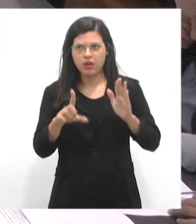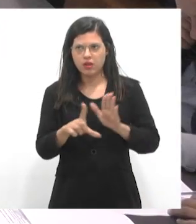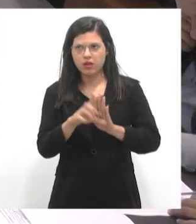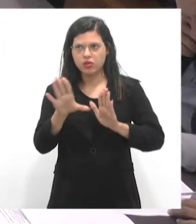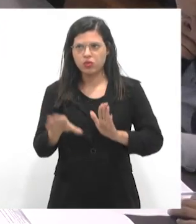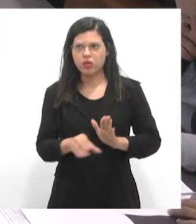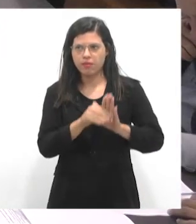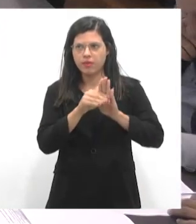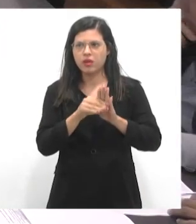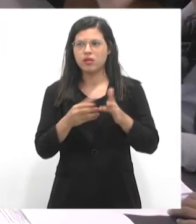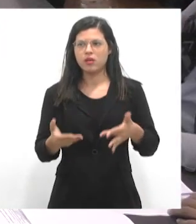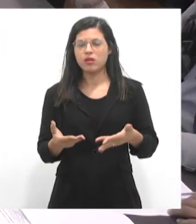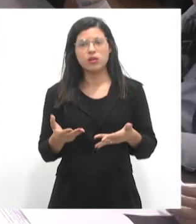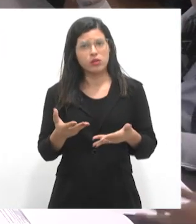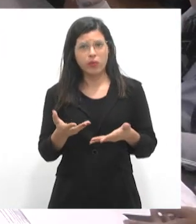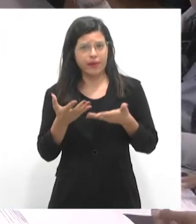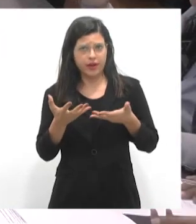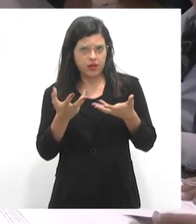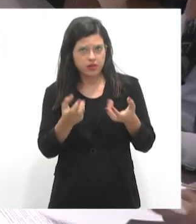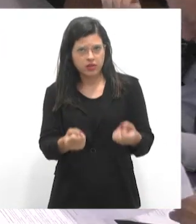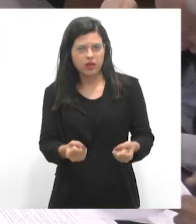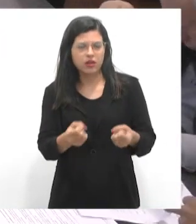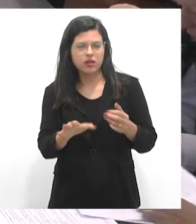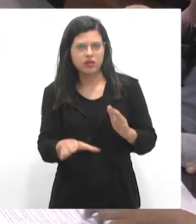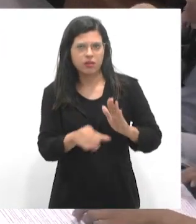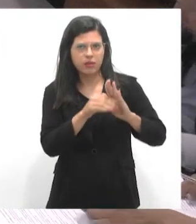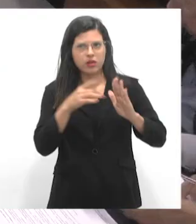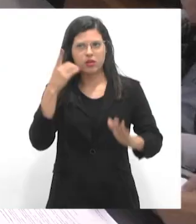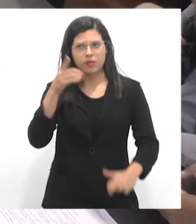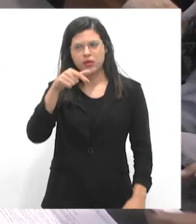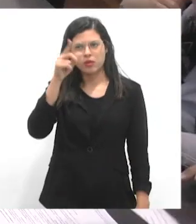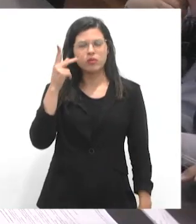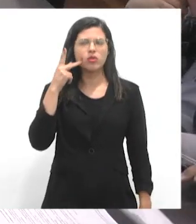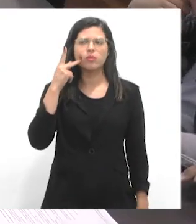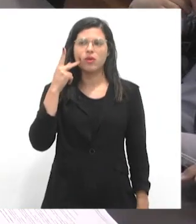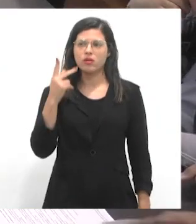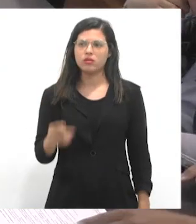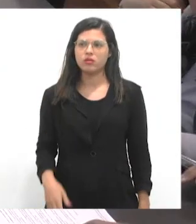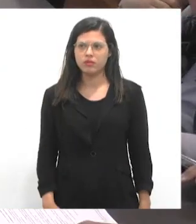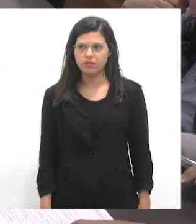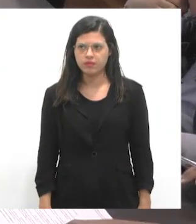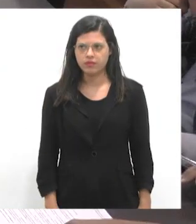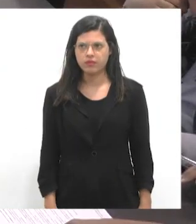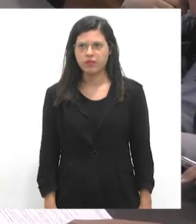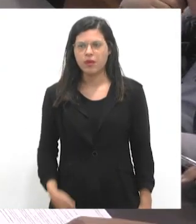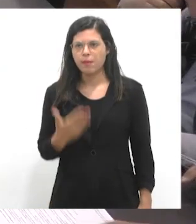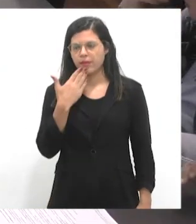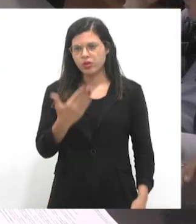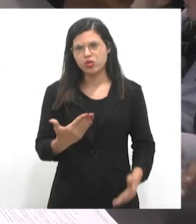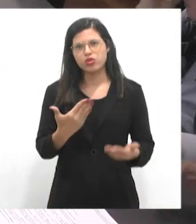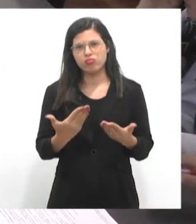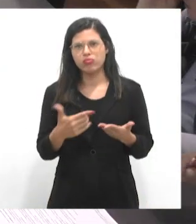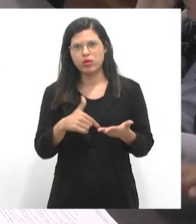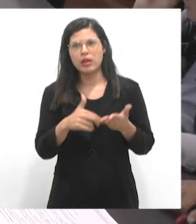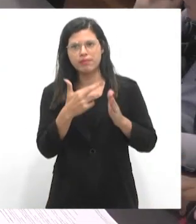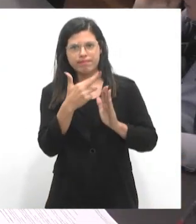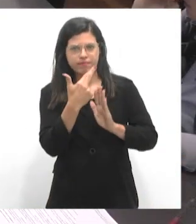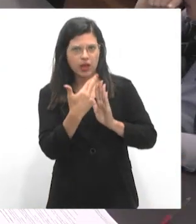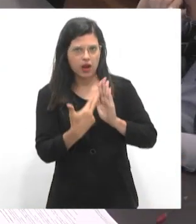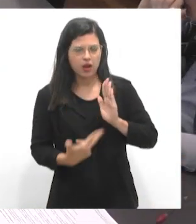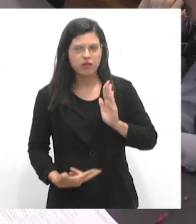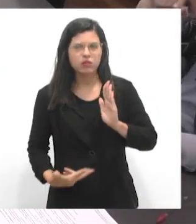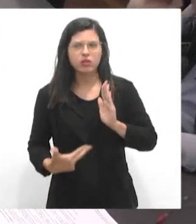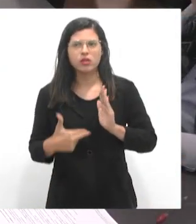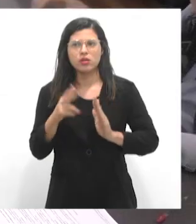gostaria de acatar a emenda do deputado Luiz Paulo, já sugerindo que ele assuma a relatoria do projeto, e aí mudamos o parecer,